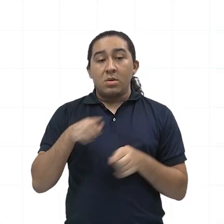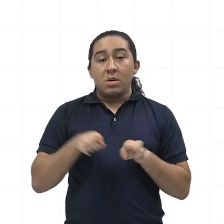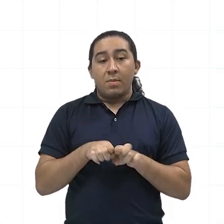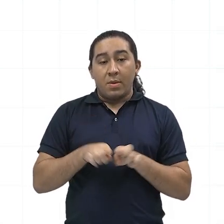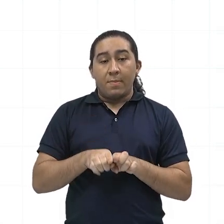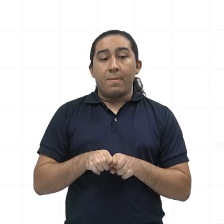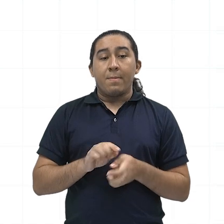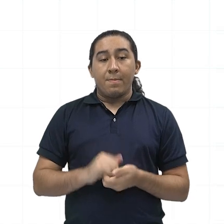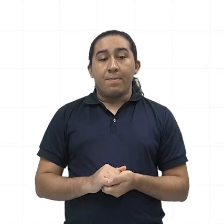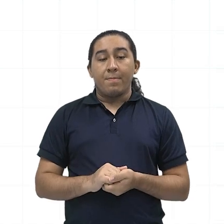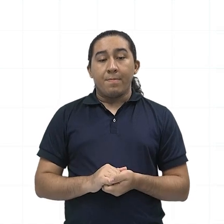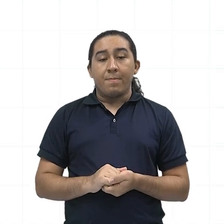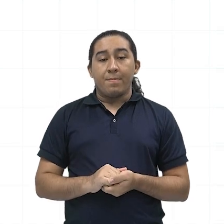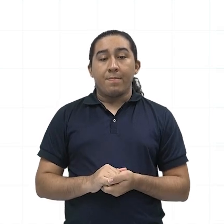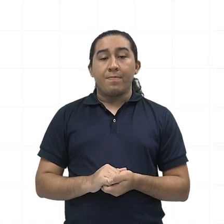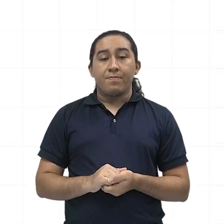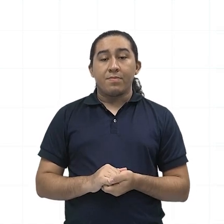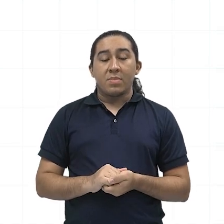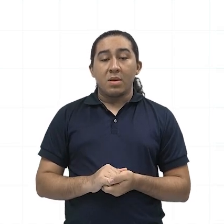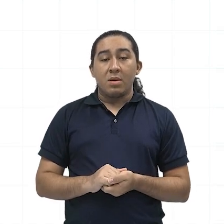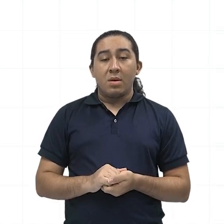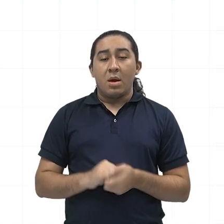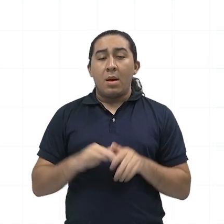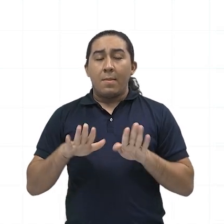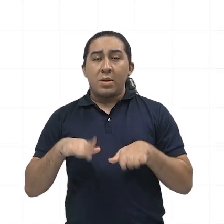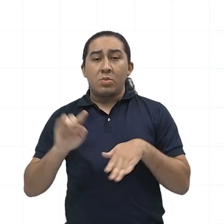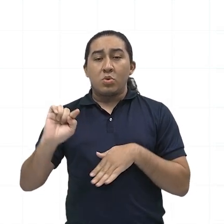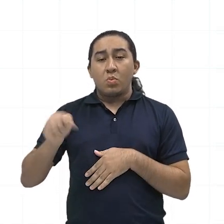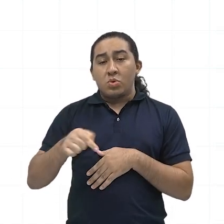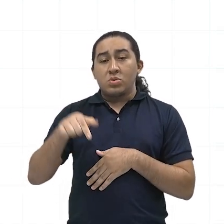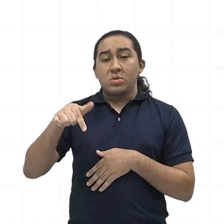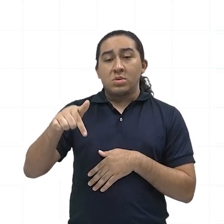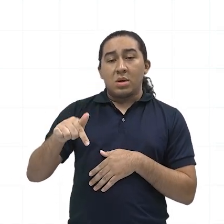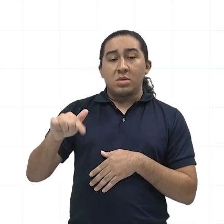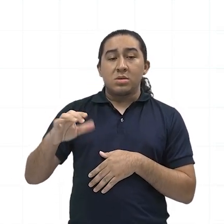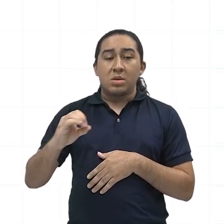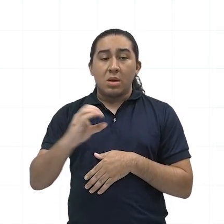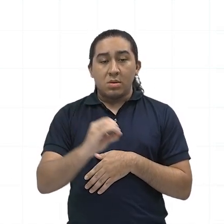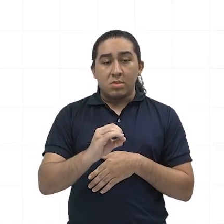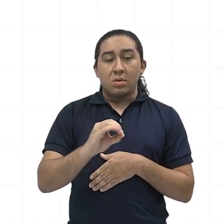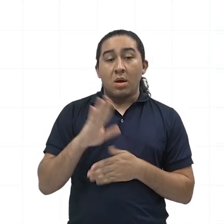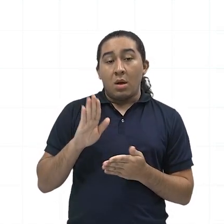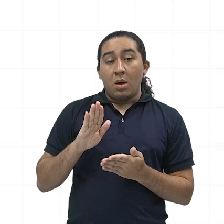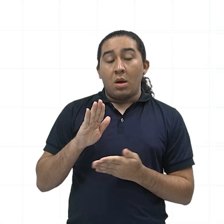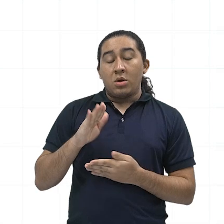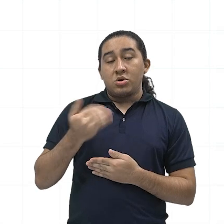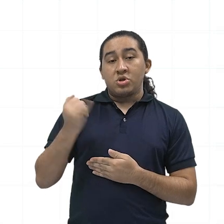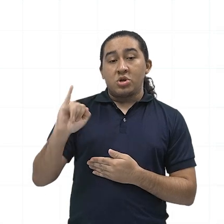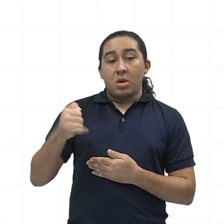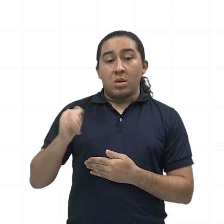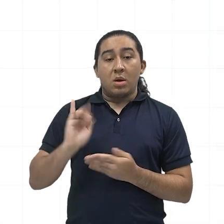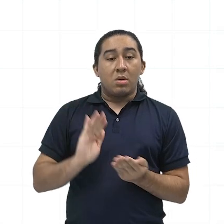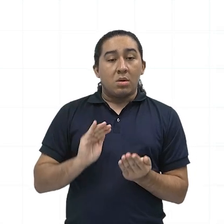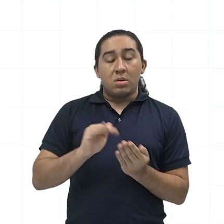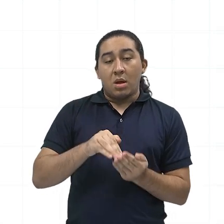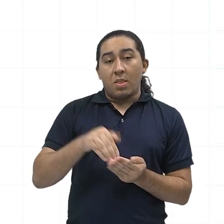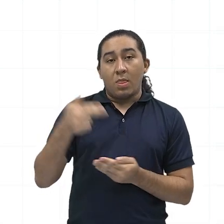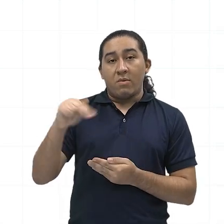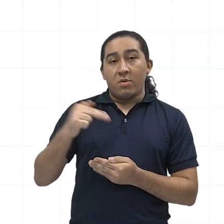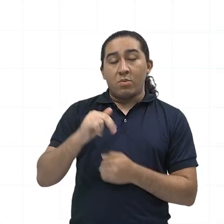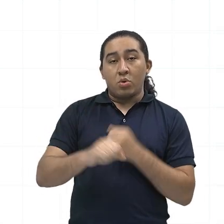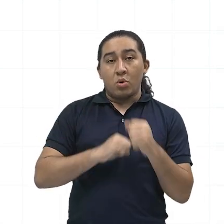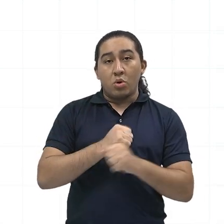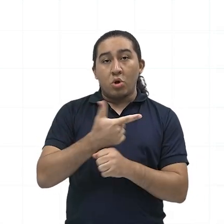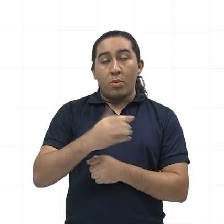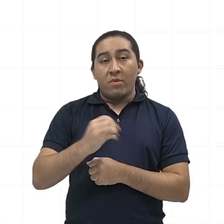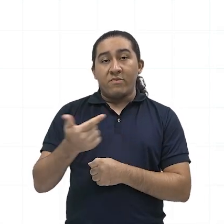casos em janeiro a dezembro de 2023. Mas tem também uma outra curiosidade sobre essas